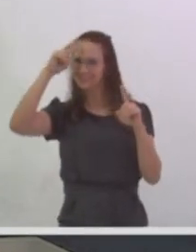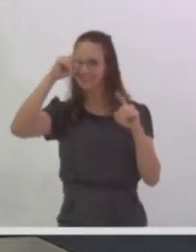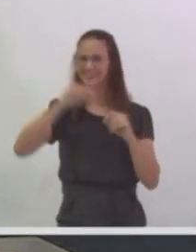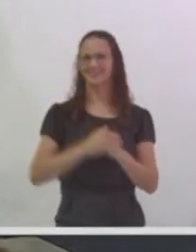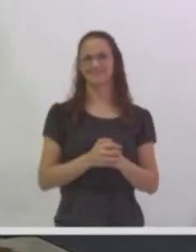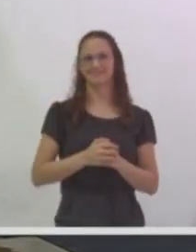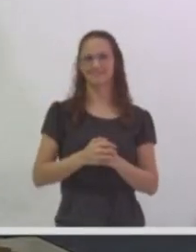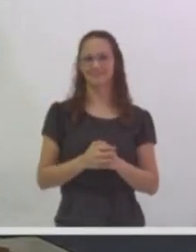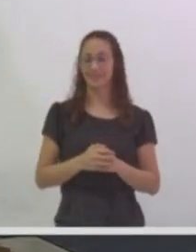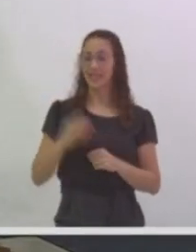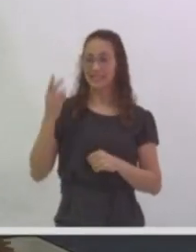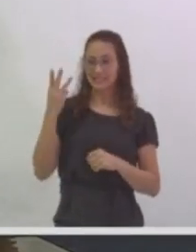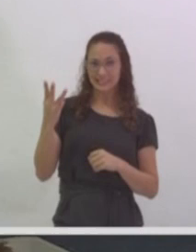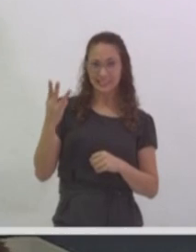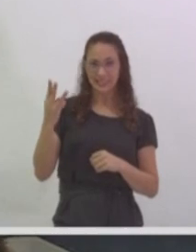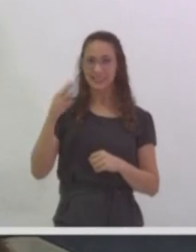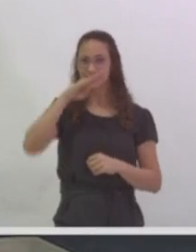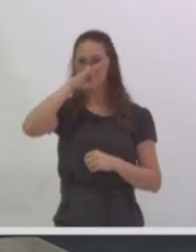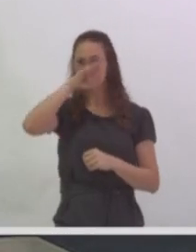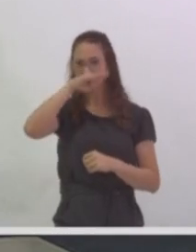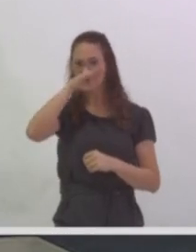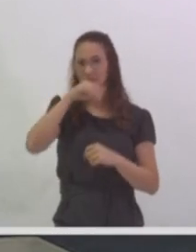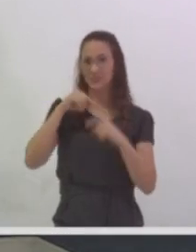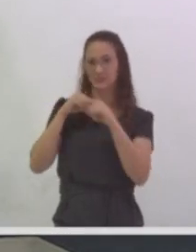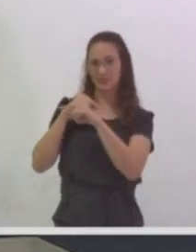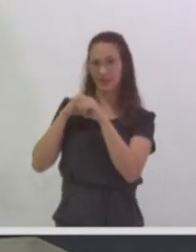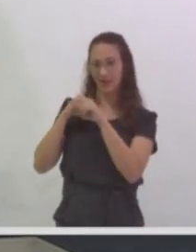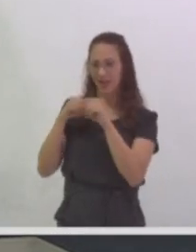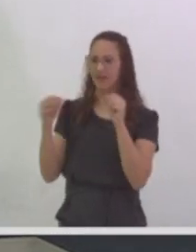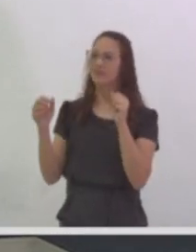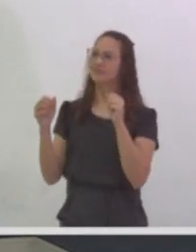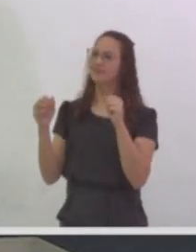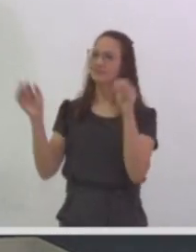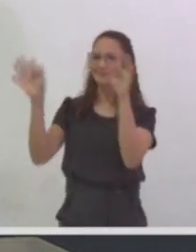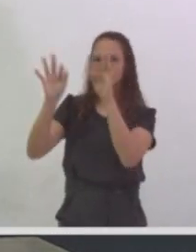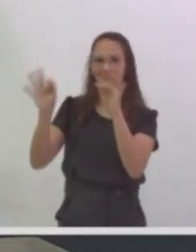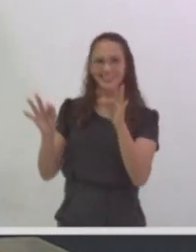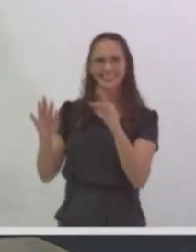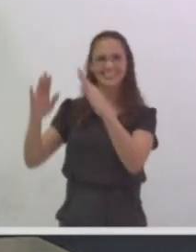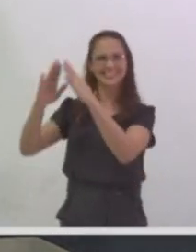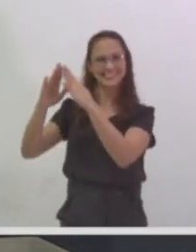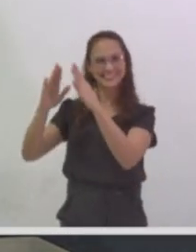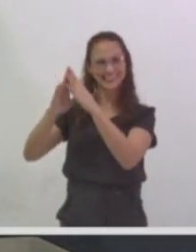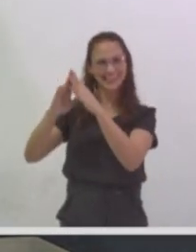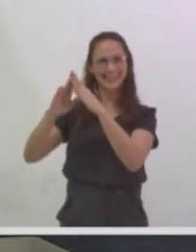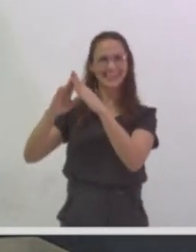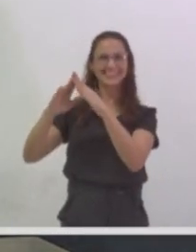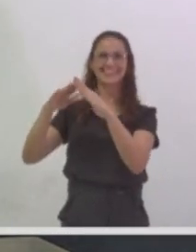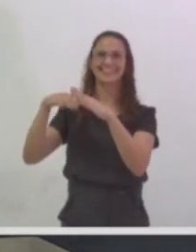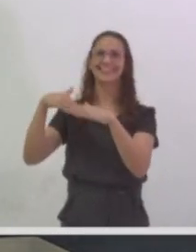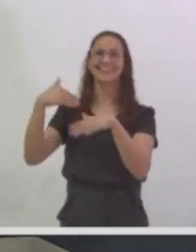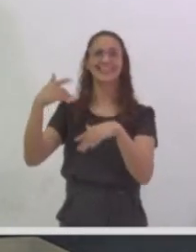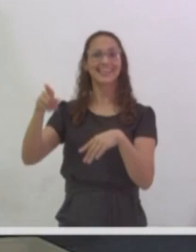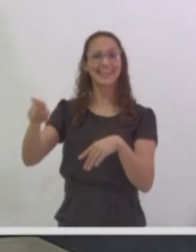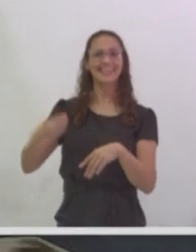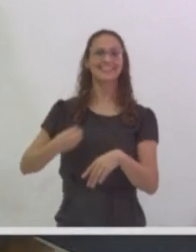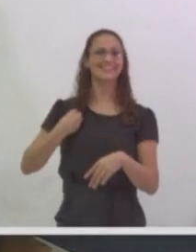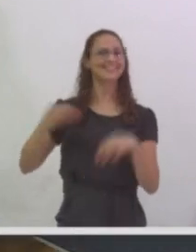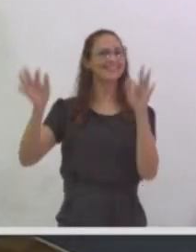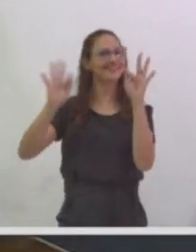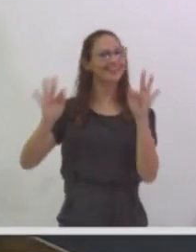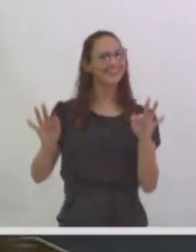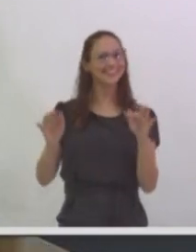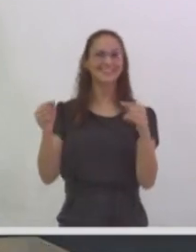viveram alegremente. Esse foi o final da história. Viu só? Teve o início, o meio, o